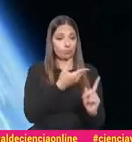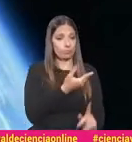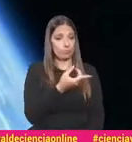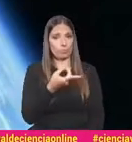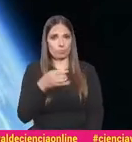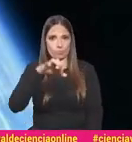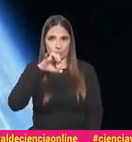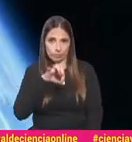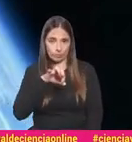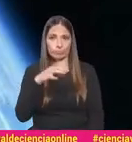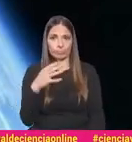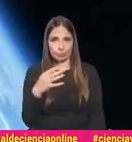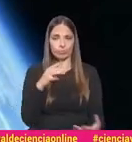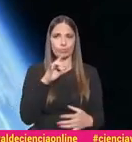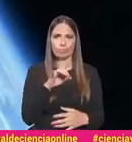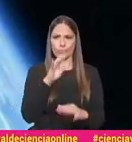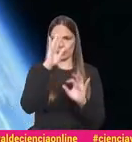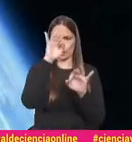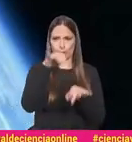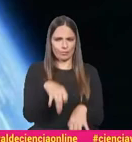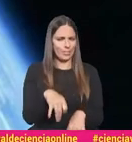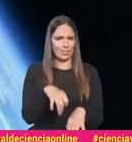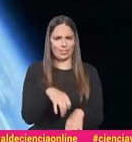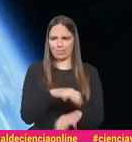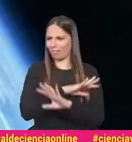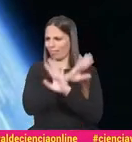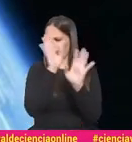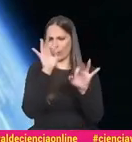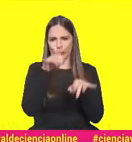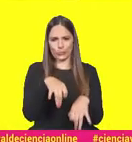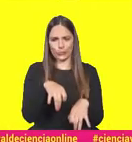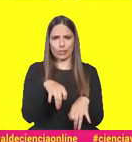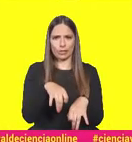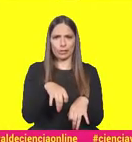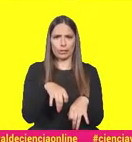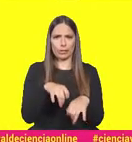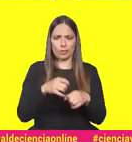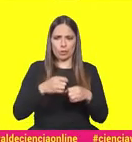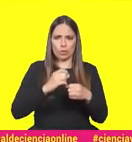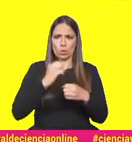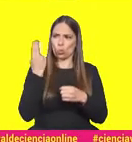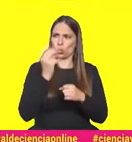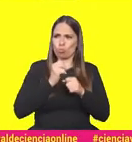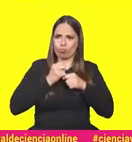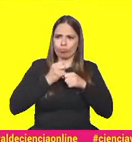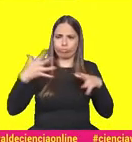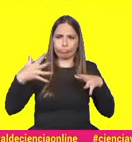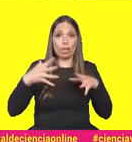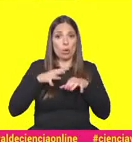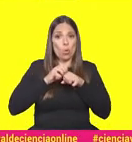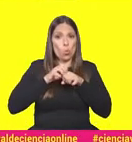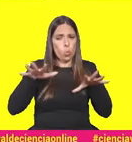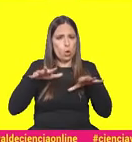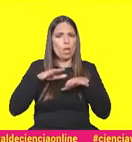1998. Em 1998 ficou concluído, sem sombra de dúvidas, que a expansão do universo é acelerada. E